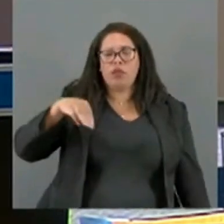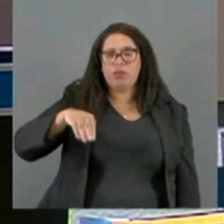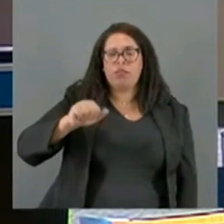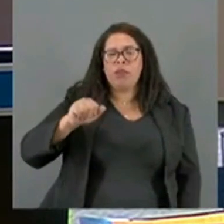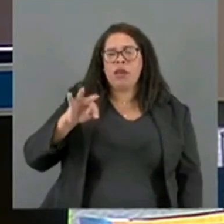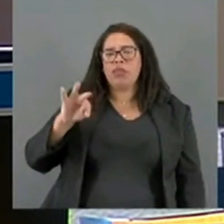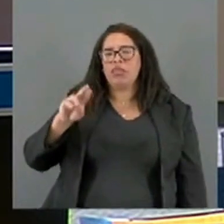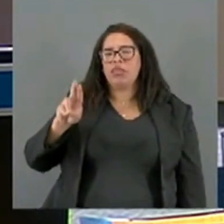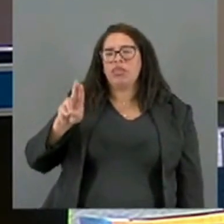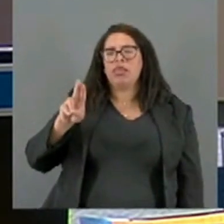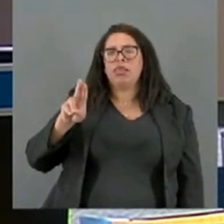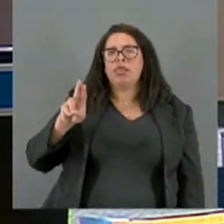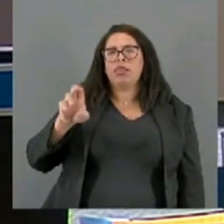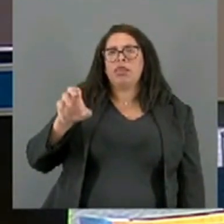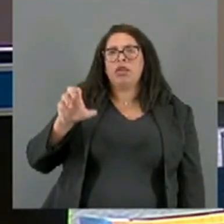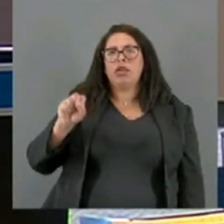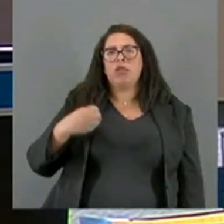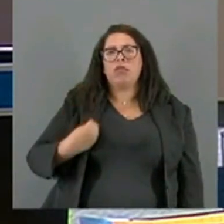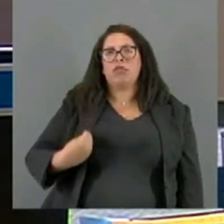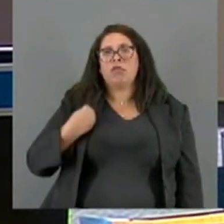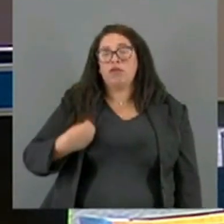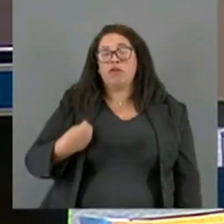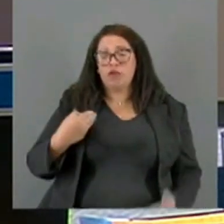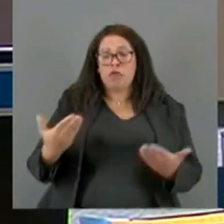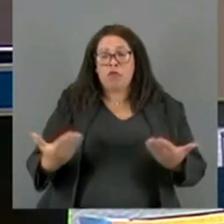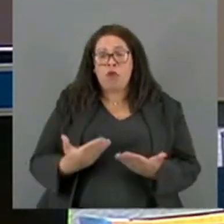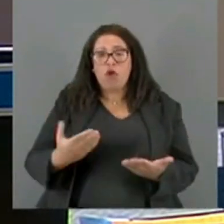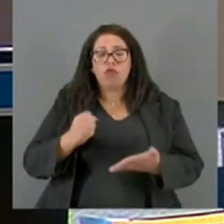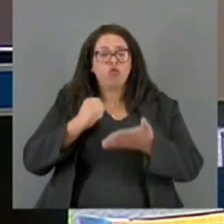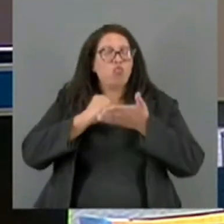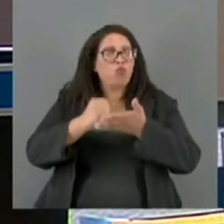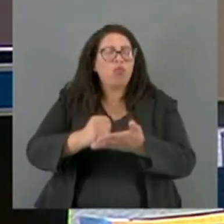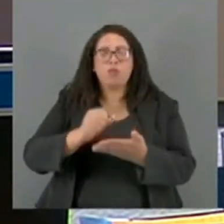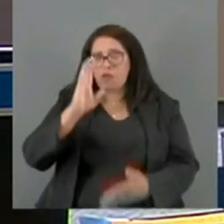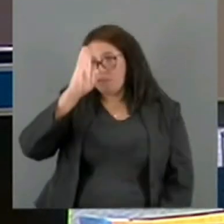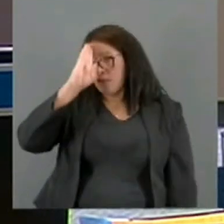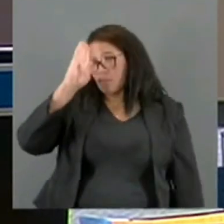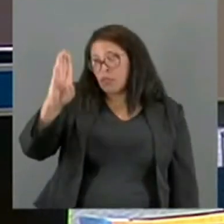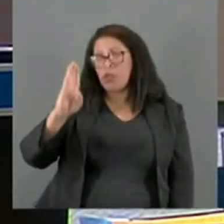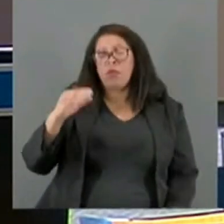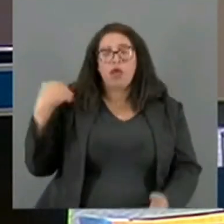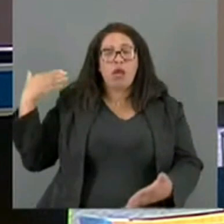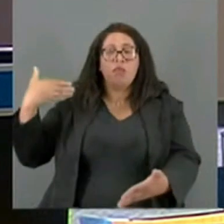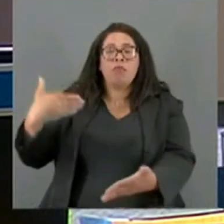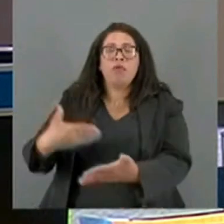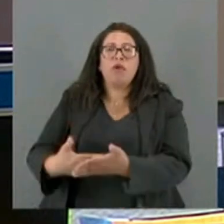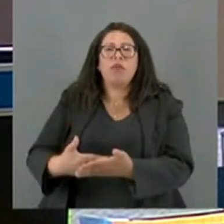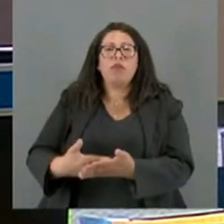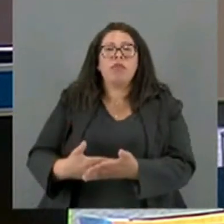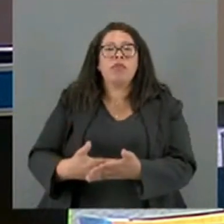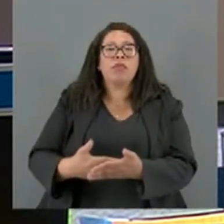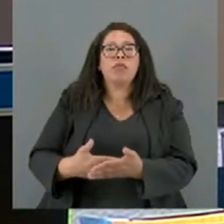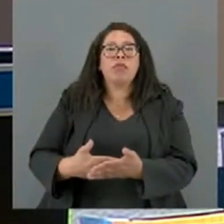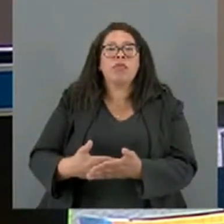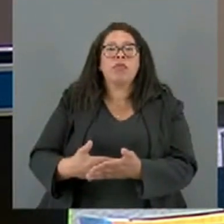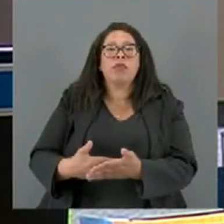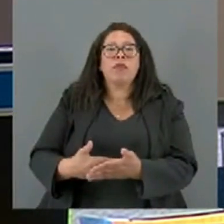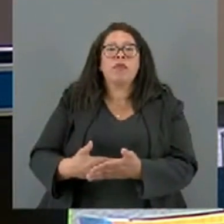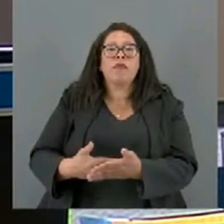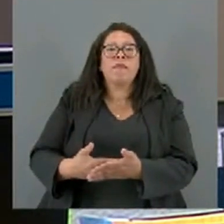Teodoro Santos, aqui presentes, cujo apoio foi fundamental nesse período eivado de